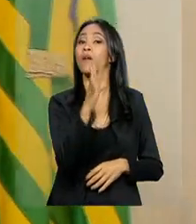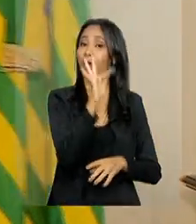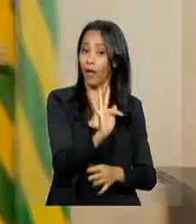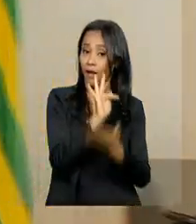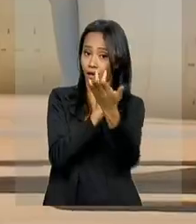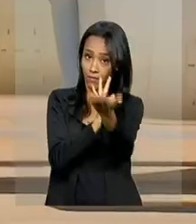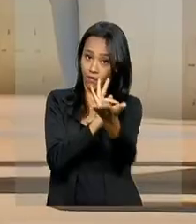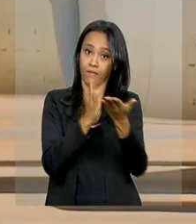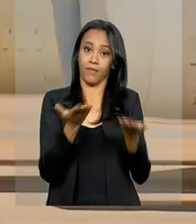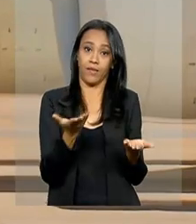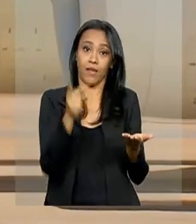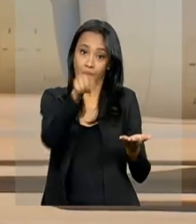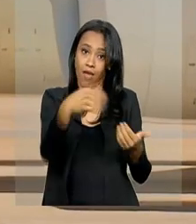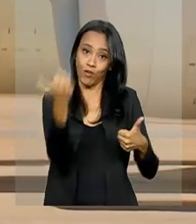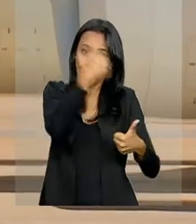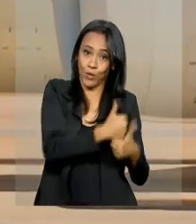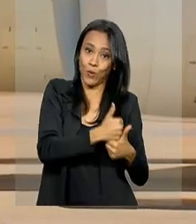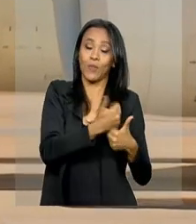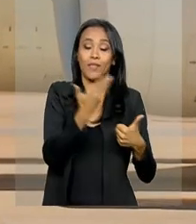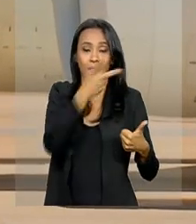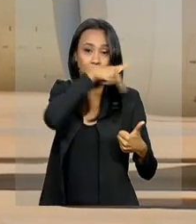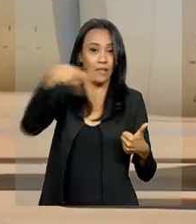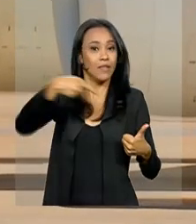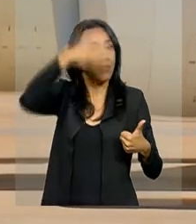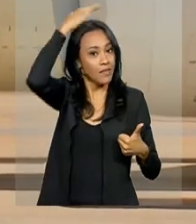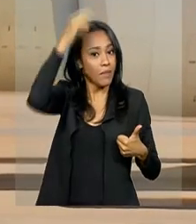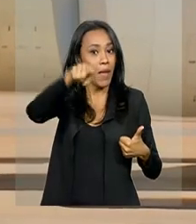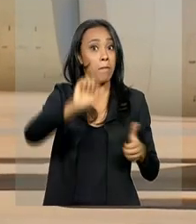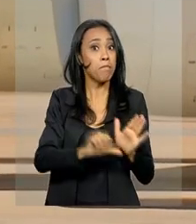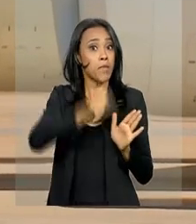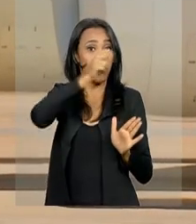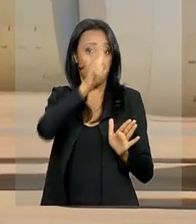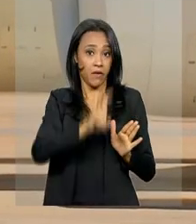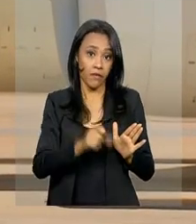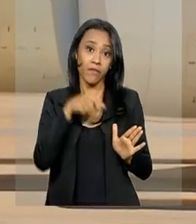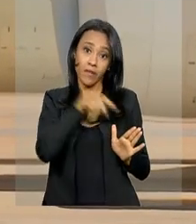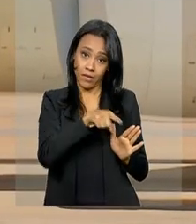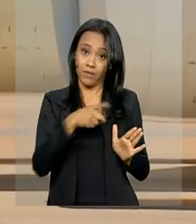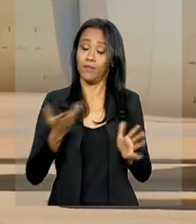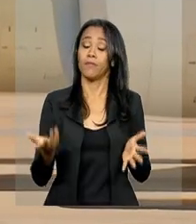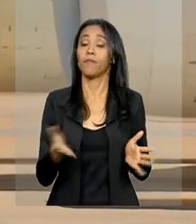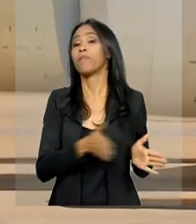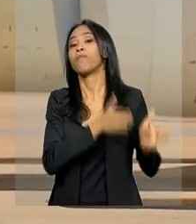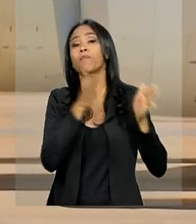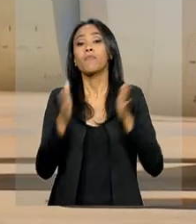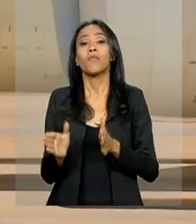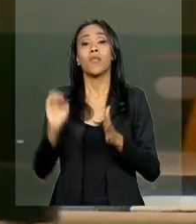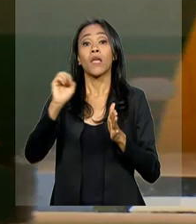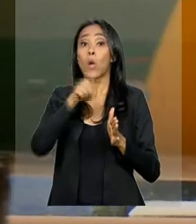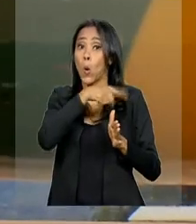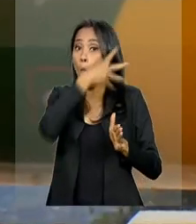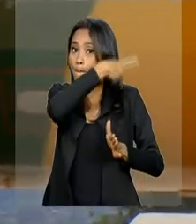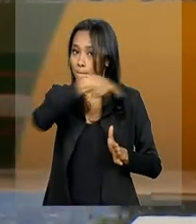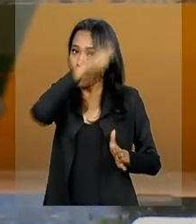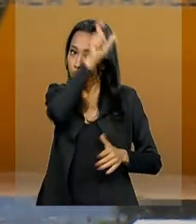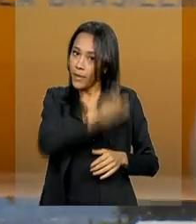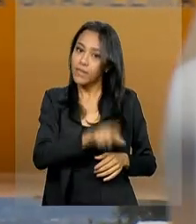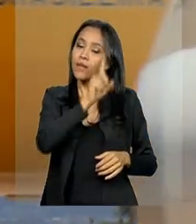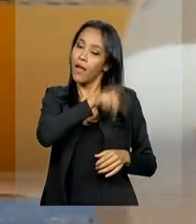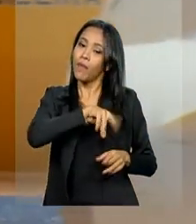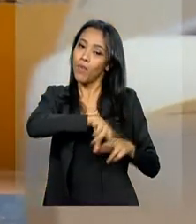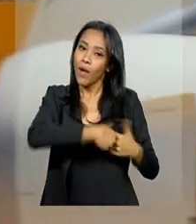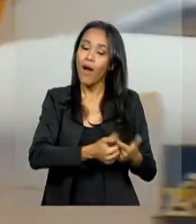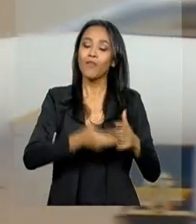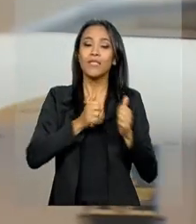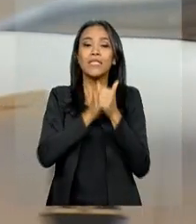Dias Toffoli. É a primeira vez que o ministro Toffoli assume a presidência interina do Brasil. O presidente do STF assume o cargo em função da